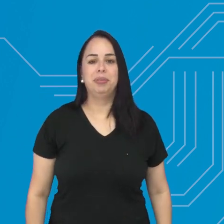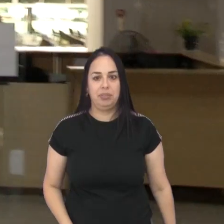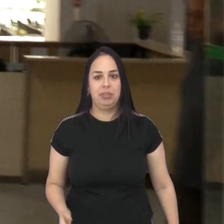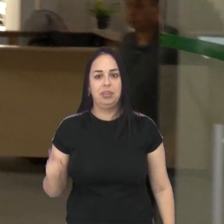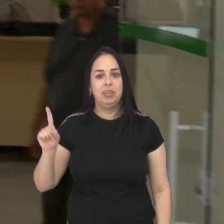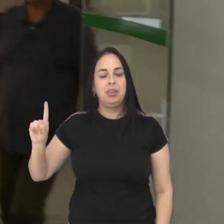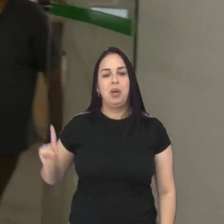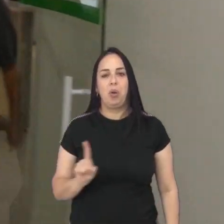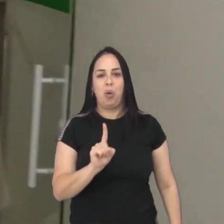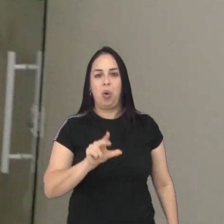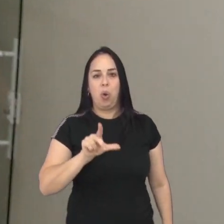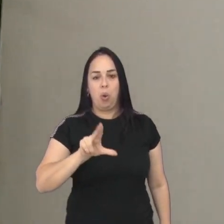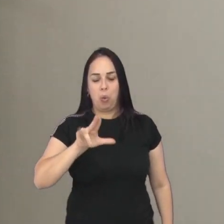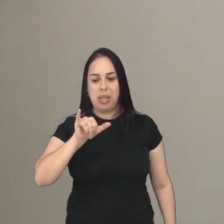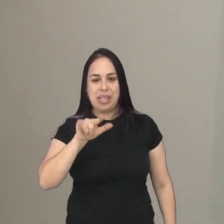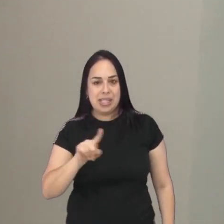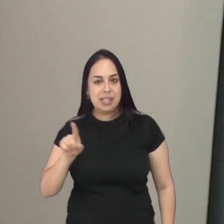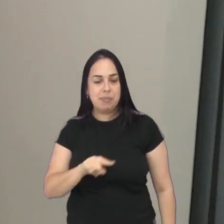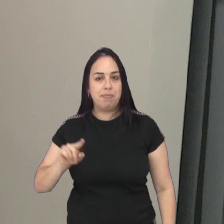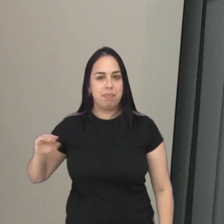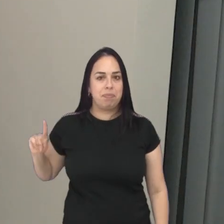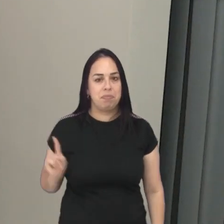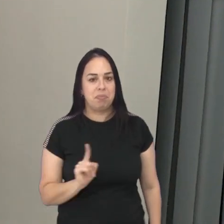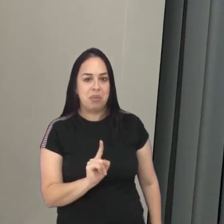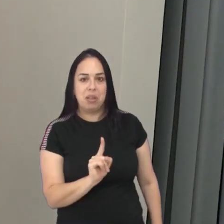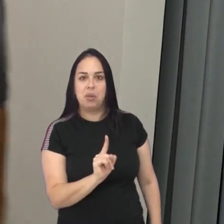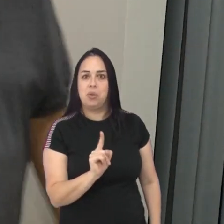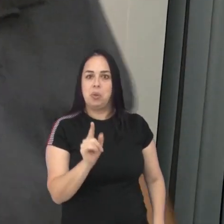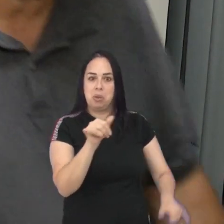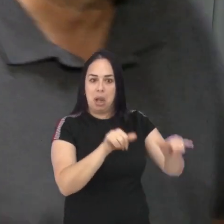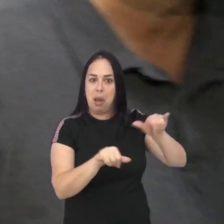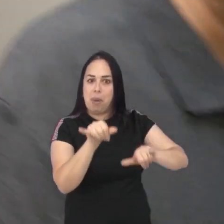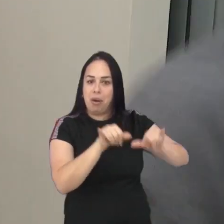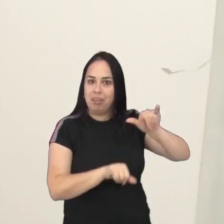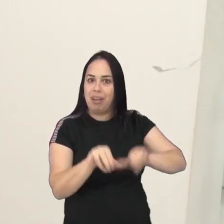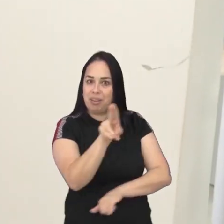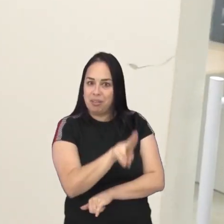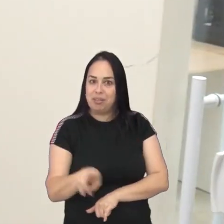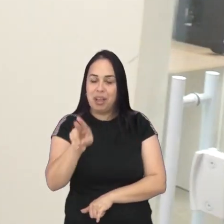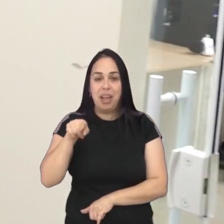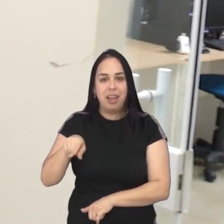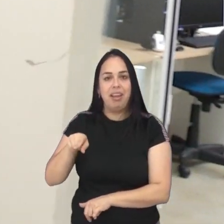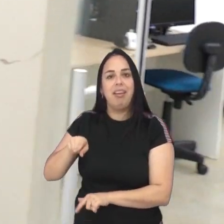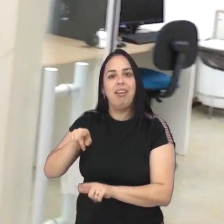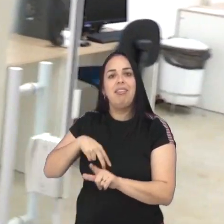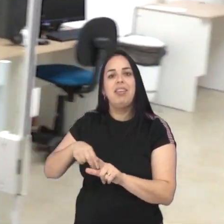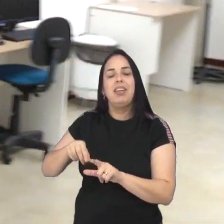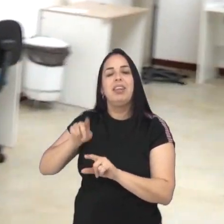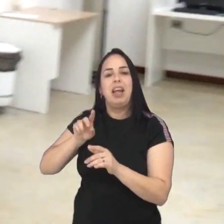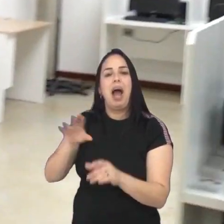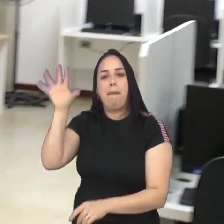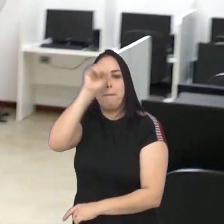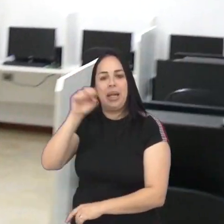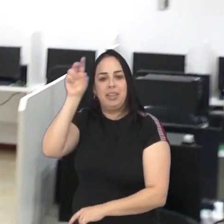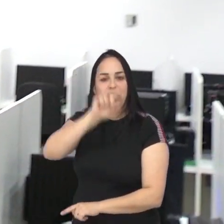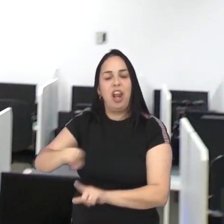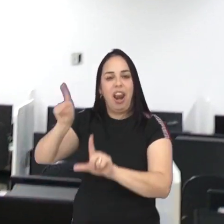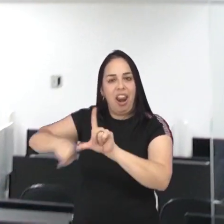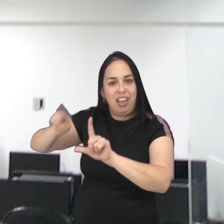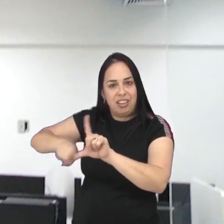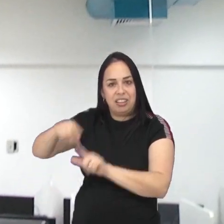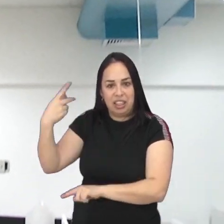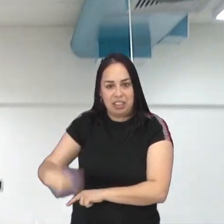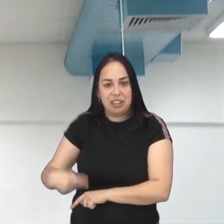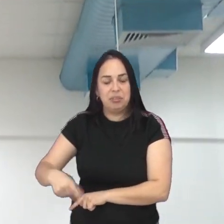oportunidade. A vinda do Luiz Ricardo ao laboratório da universidade é coisa rara. Como aluno do curso de Letras da Univesp, a